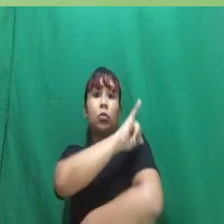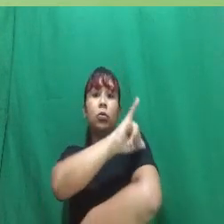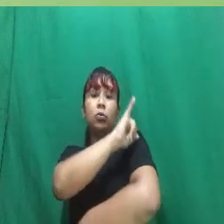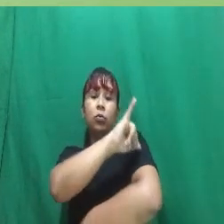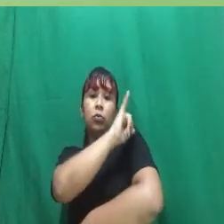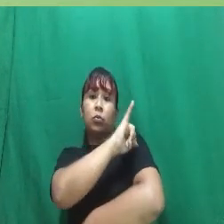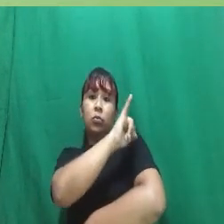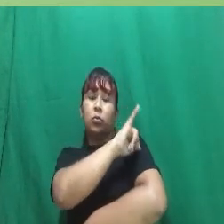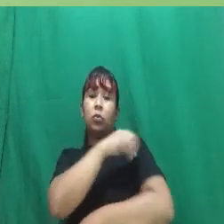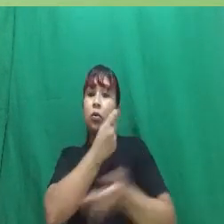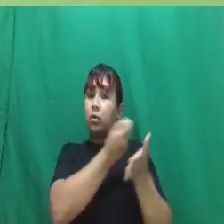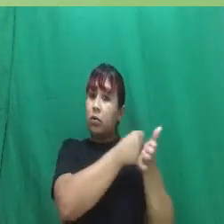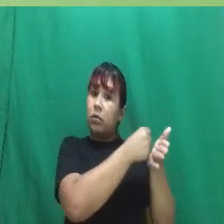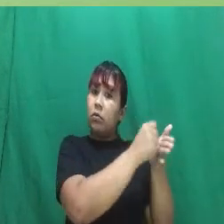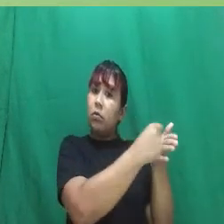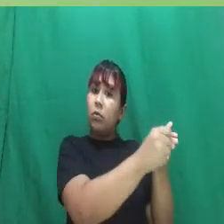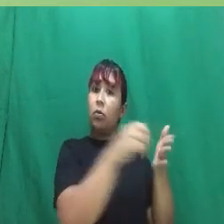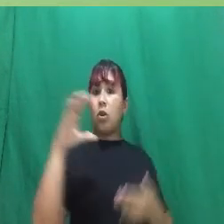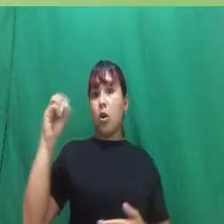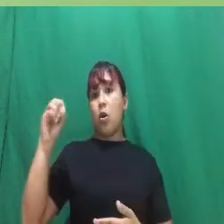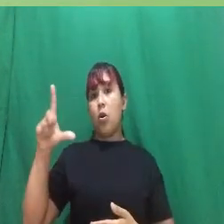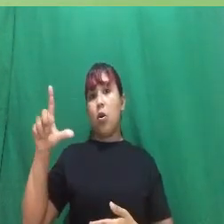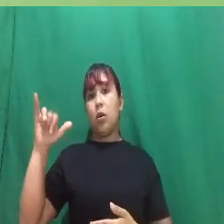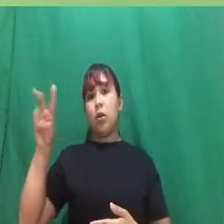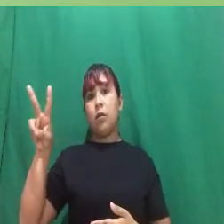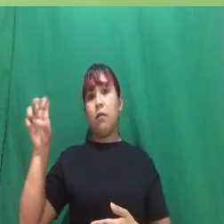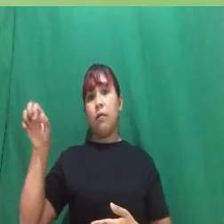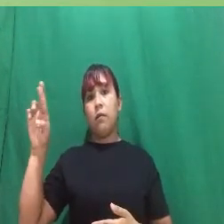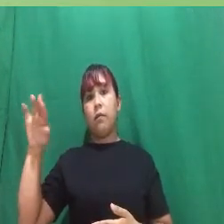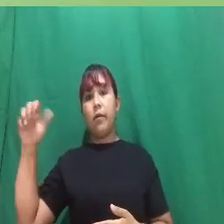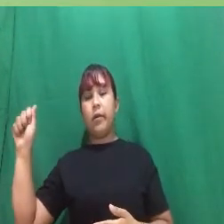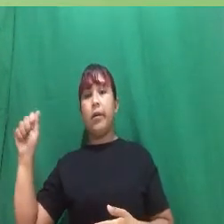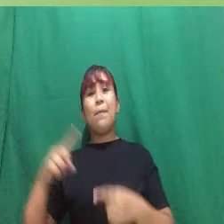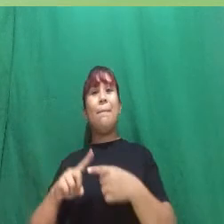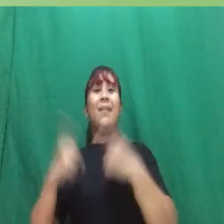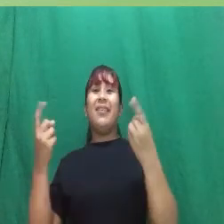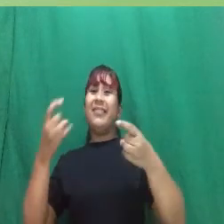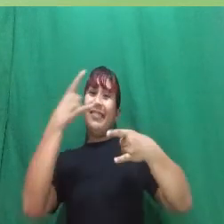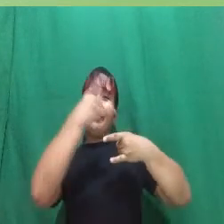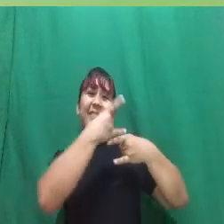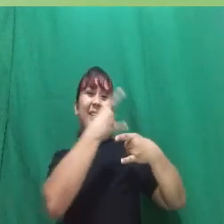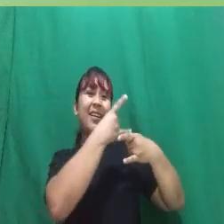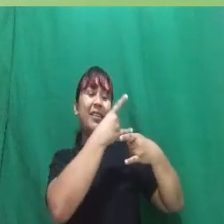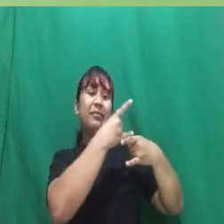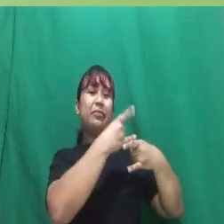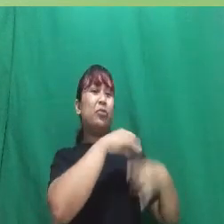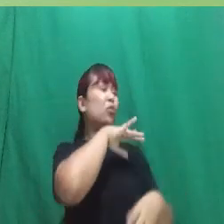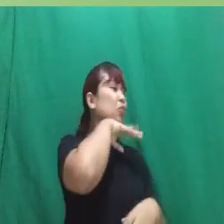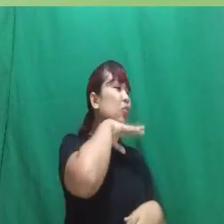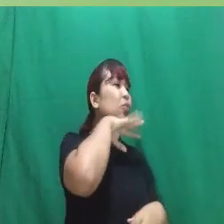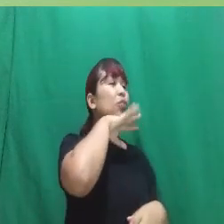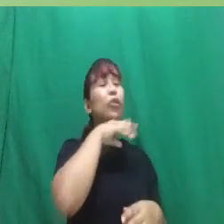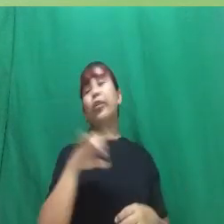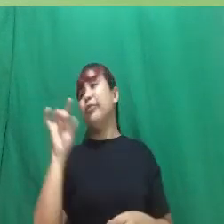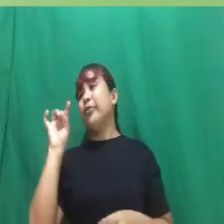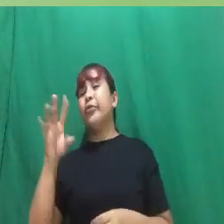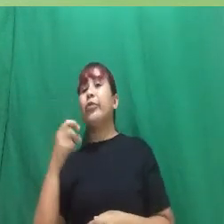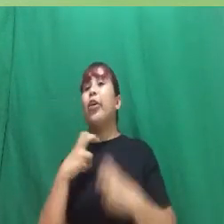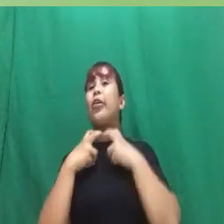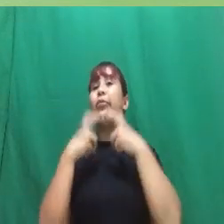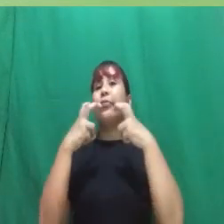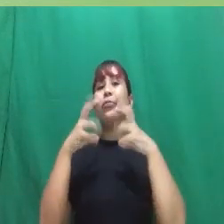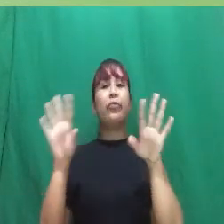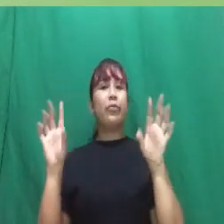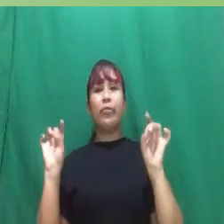Segue. meu filho e colega, e internautas, que nós vamos estar combatendo o racismo, fazendo esse enfrentamento,